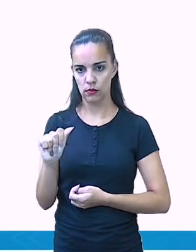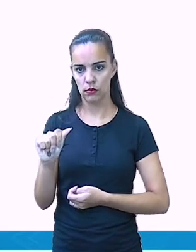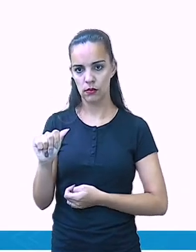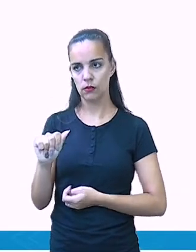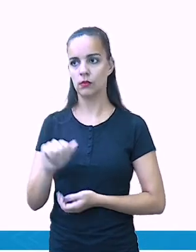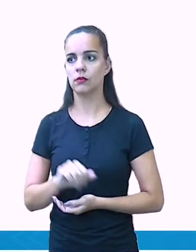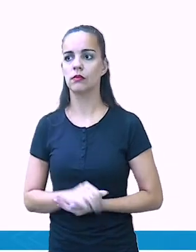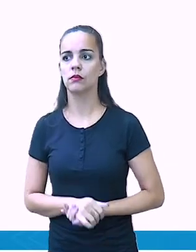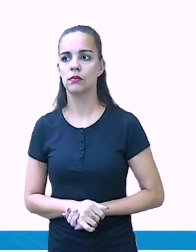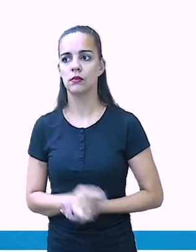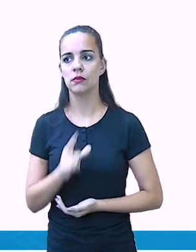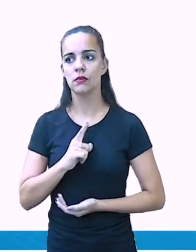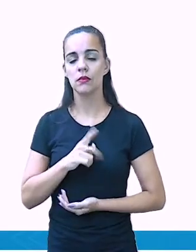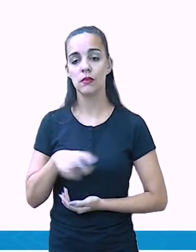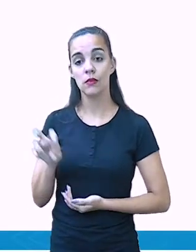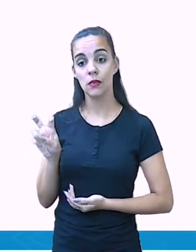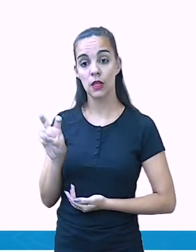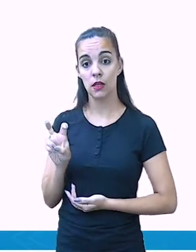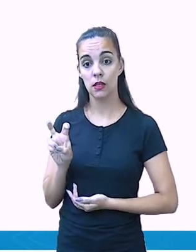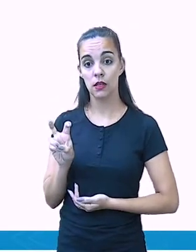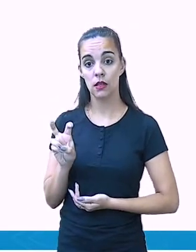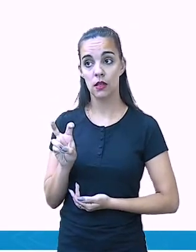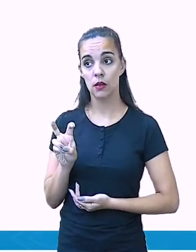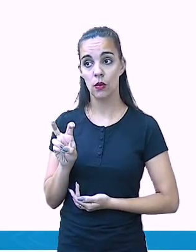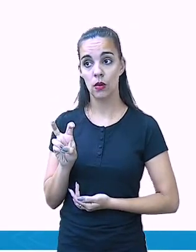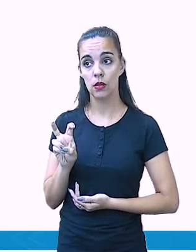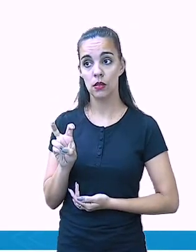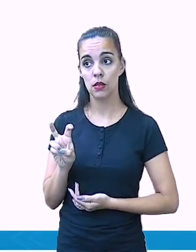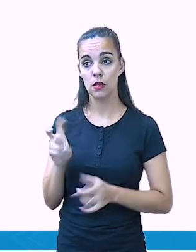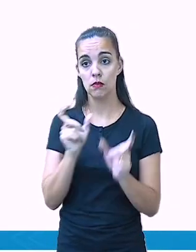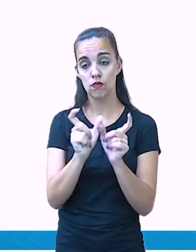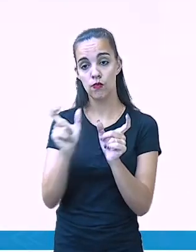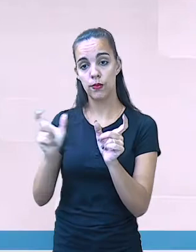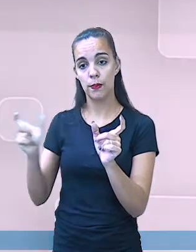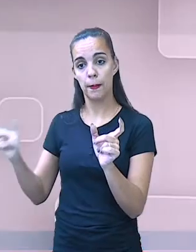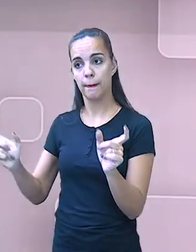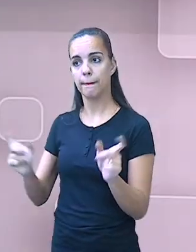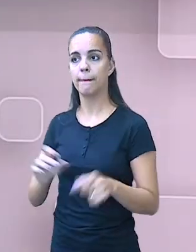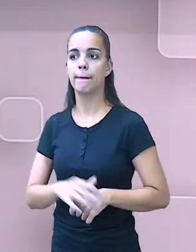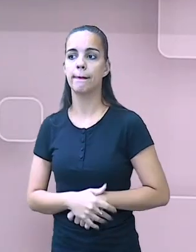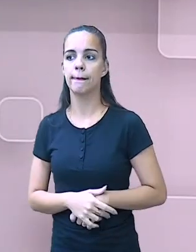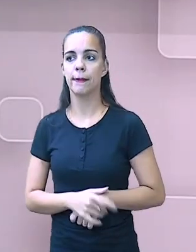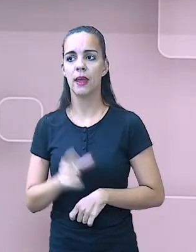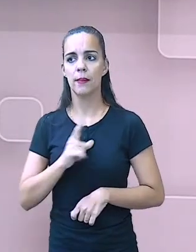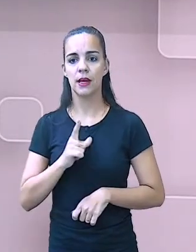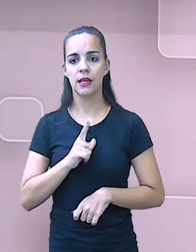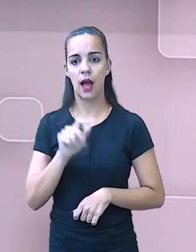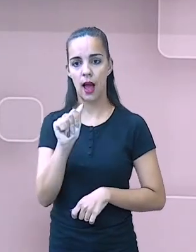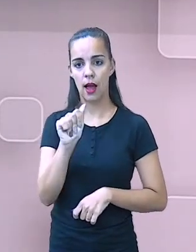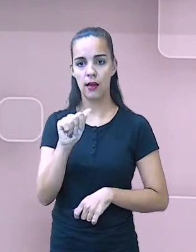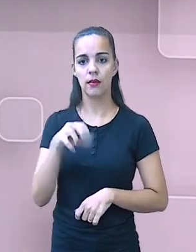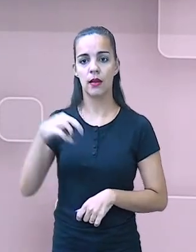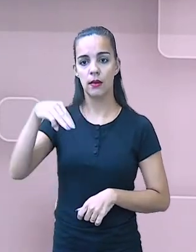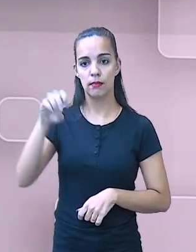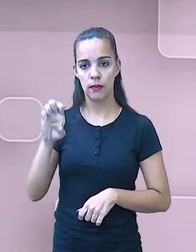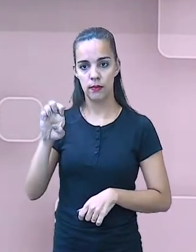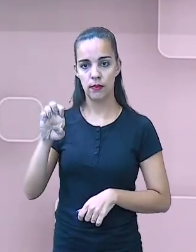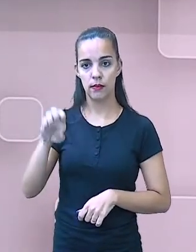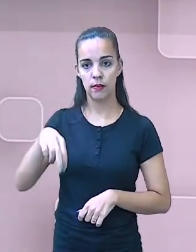Te-le-fo-ne-ma. Então, eu tenho aqui, 5 sílabas. Mas eu tenho amendoim.